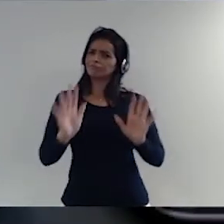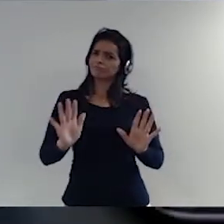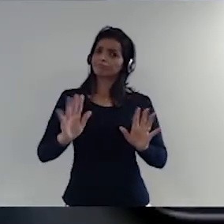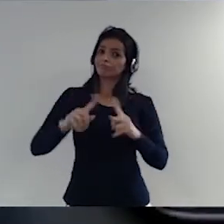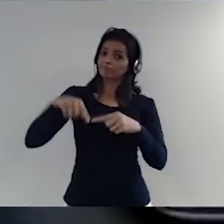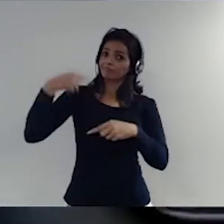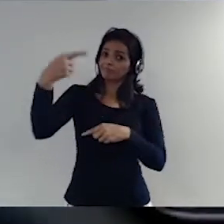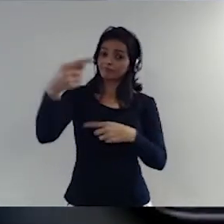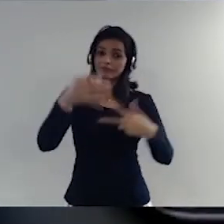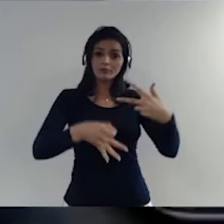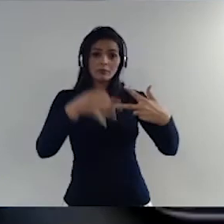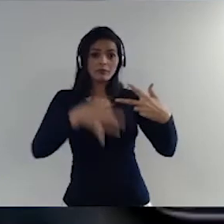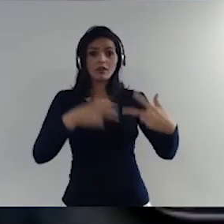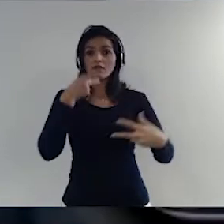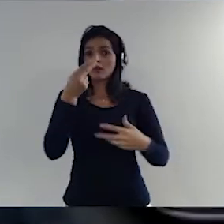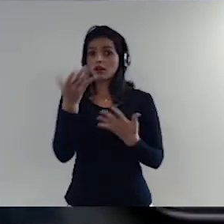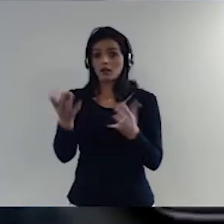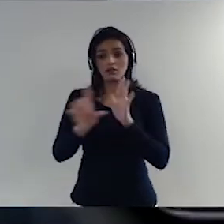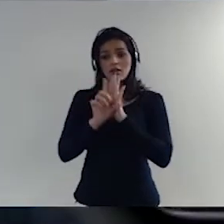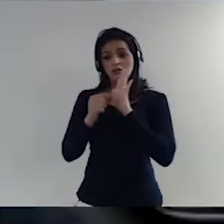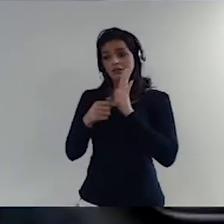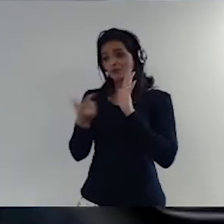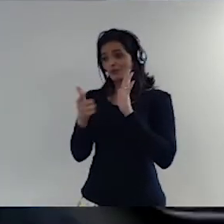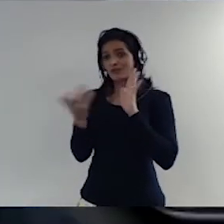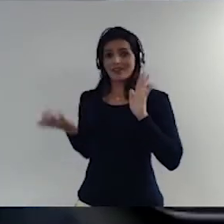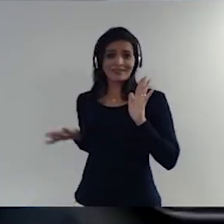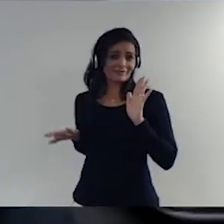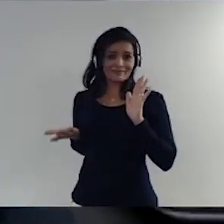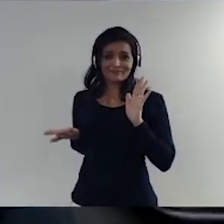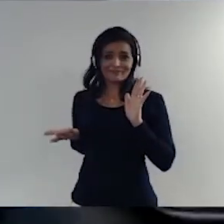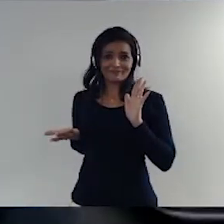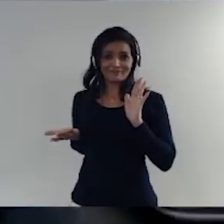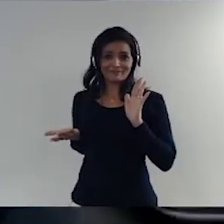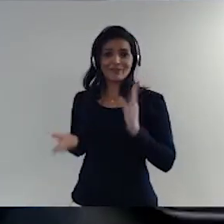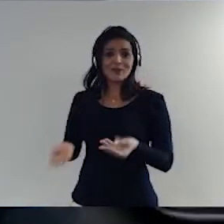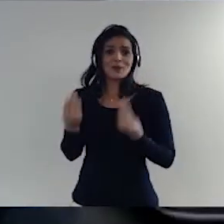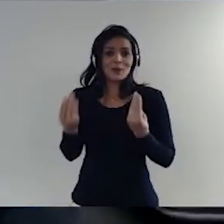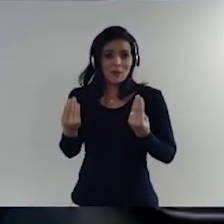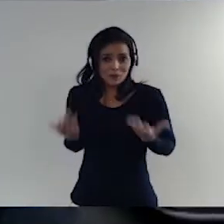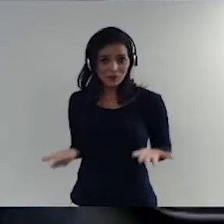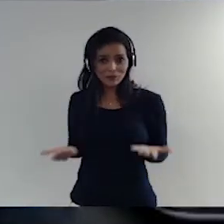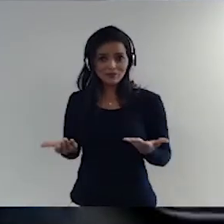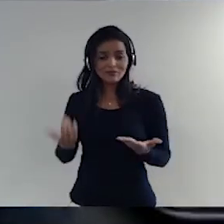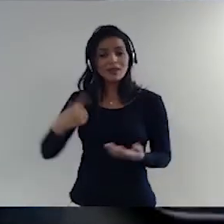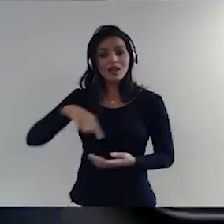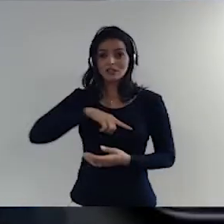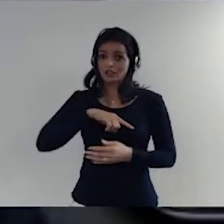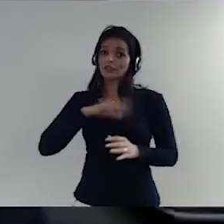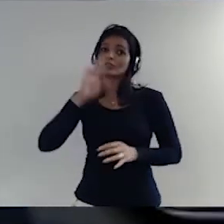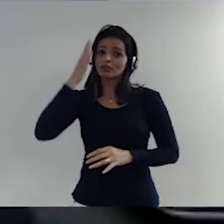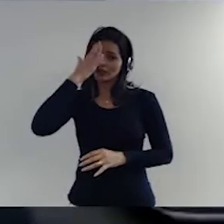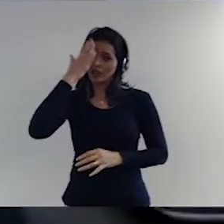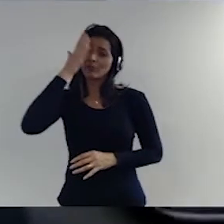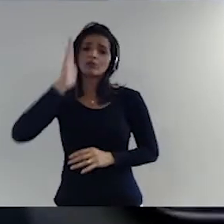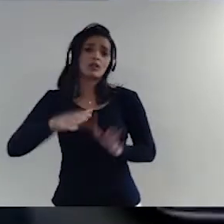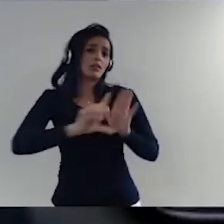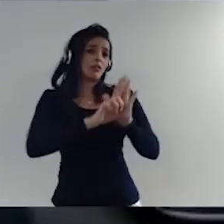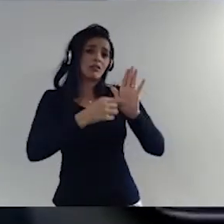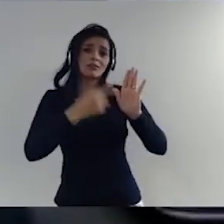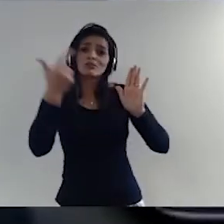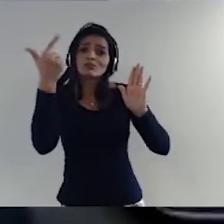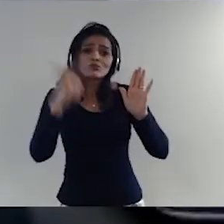possa dizer que não há respaldo na legislação processual, como estamos a entender que não há respaldo na